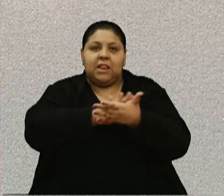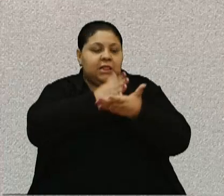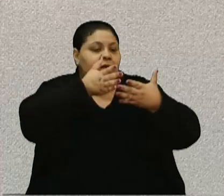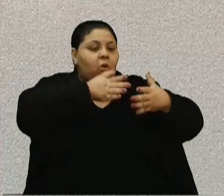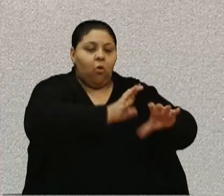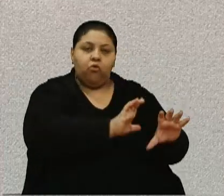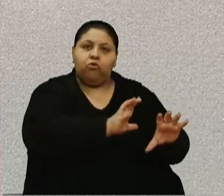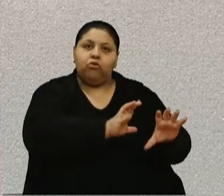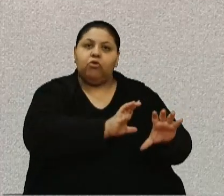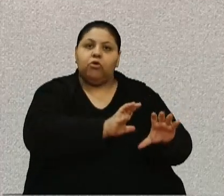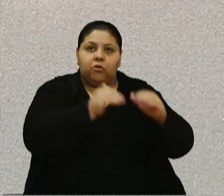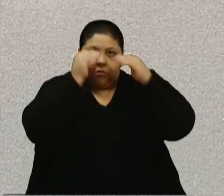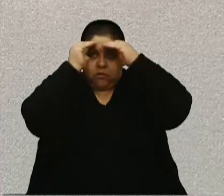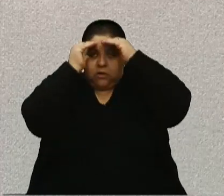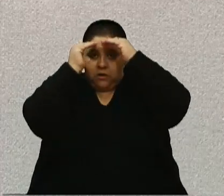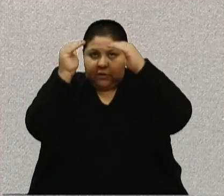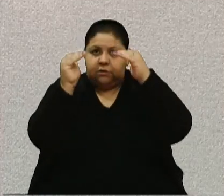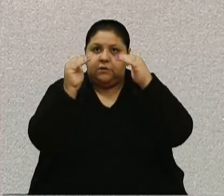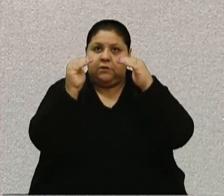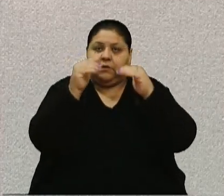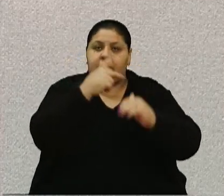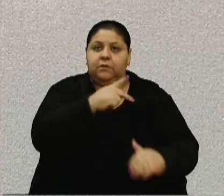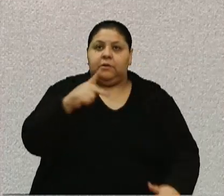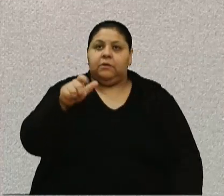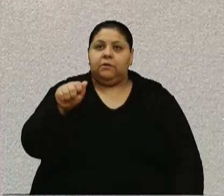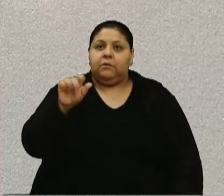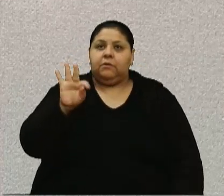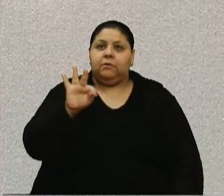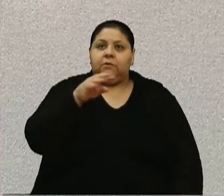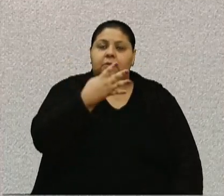opor e acatando o parecer PAT